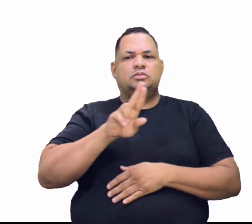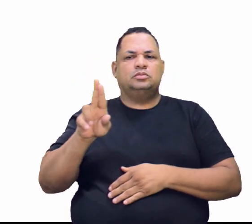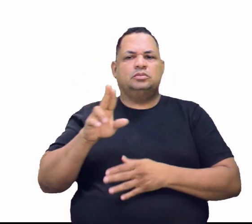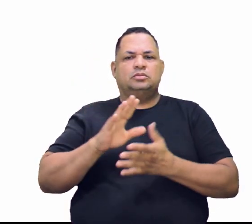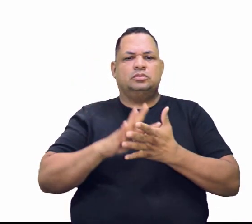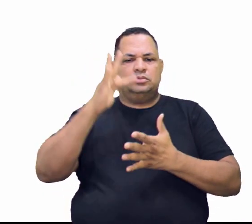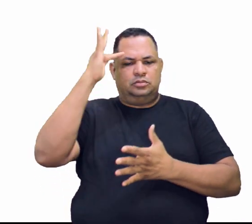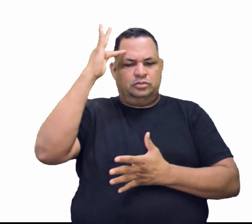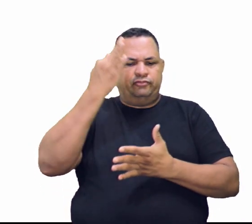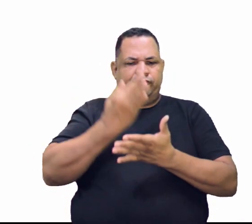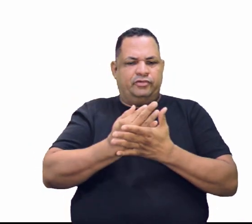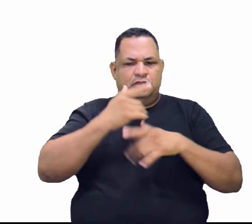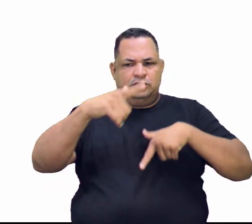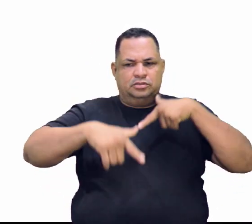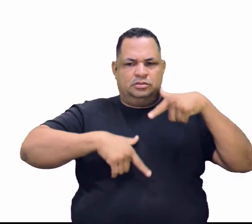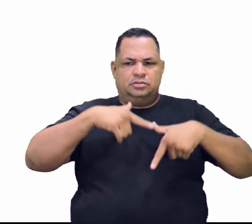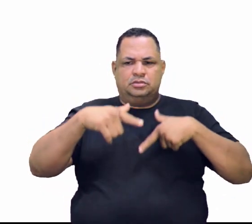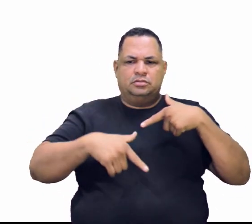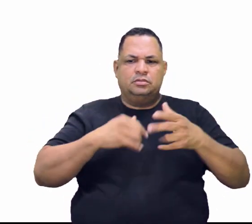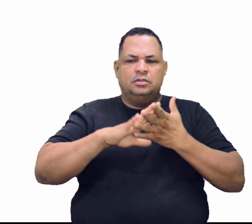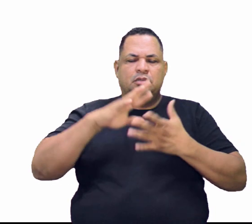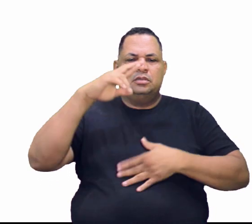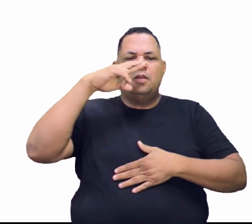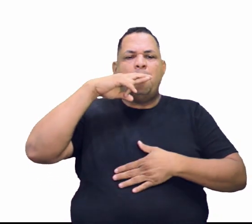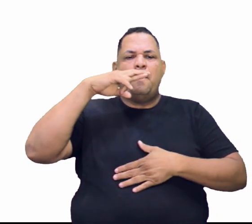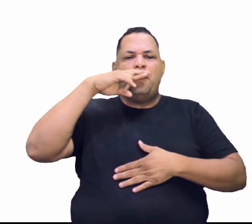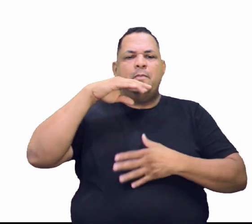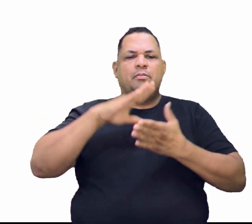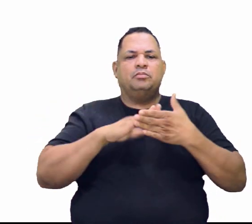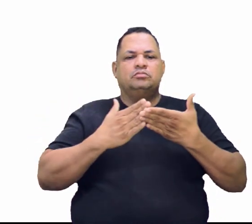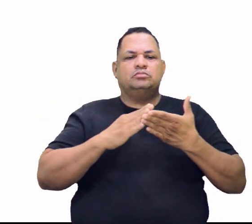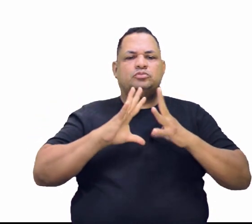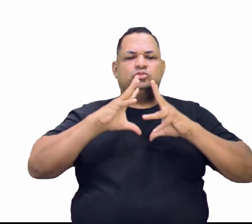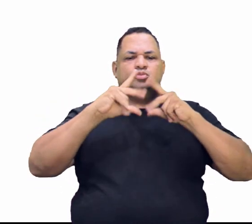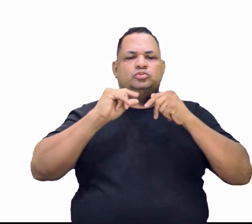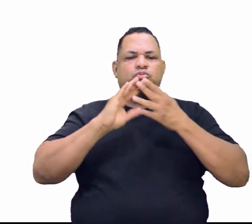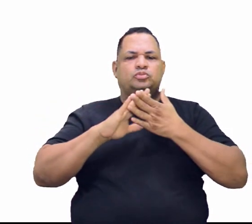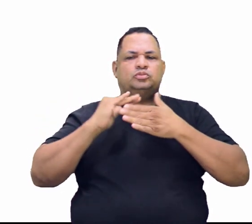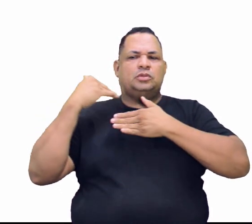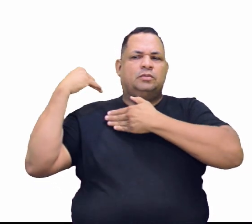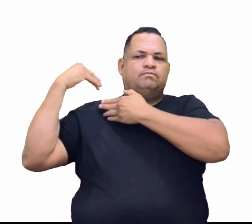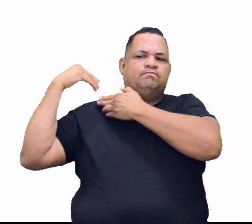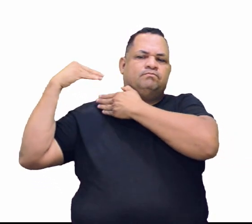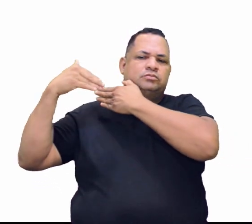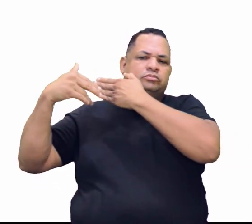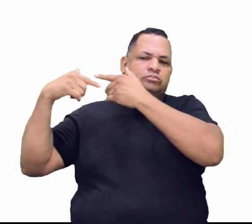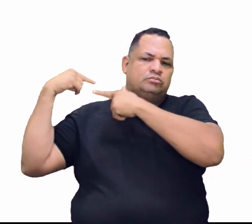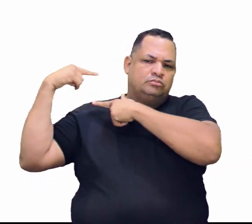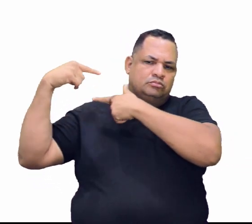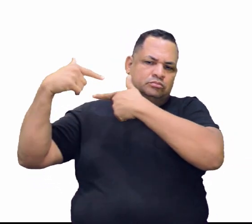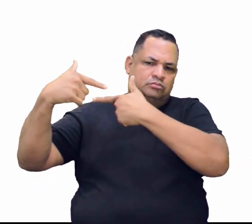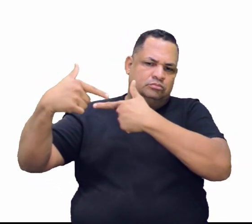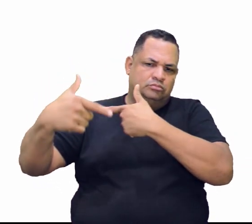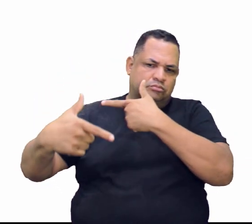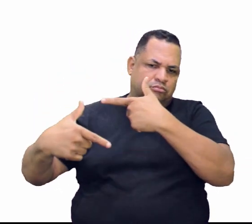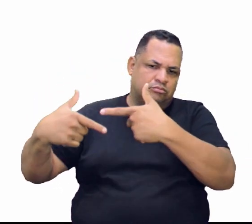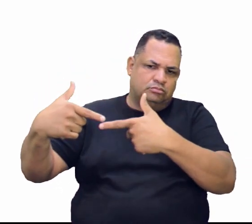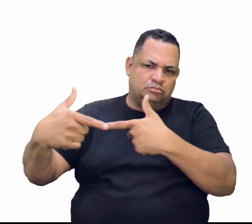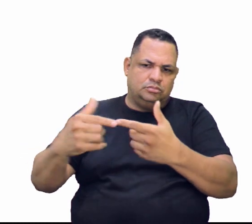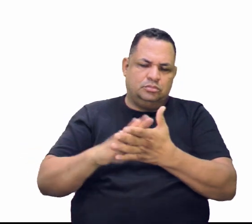chamado Fé de Ofício, que é do Marechal Rondon. Toda a sua trajetória militar